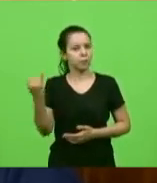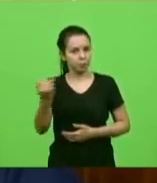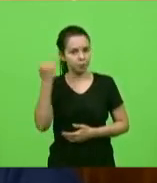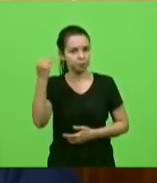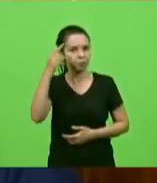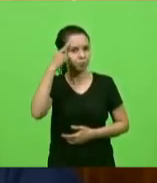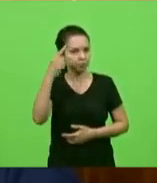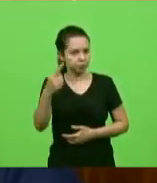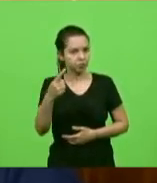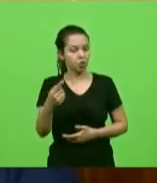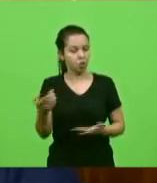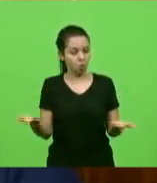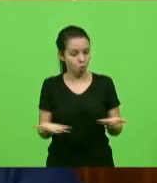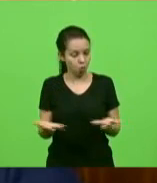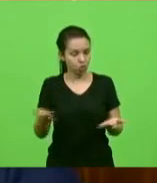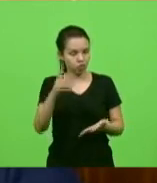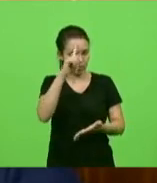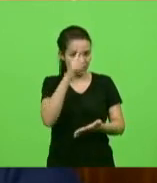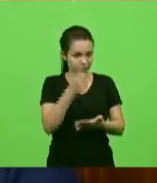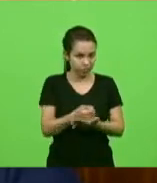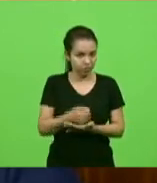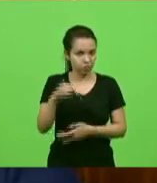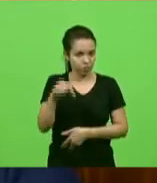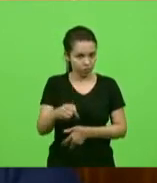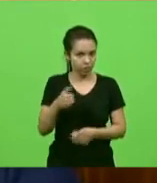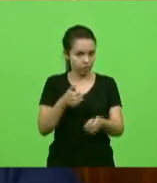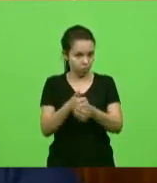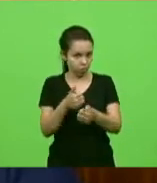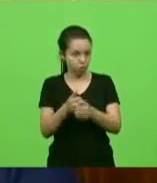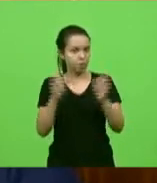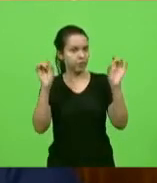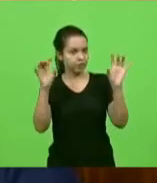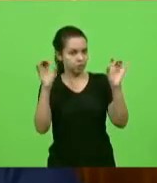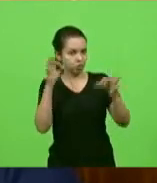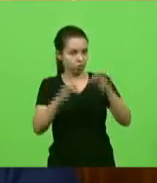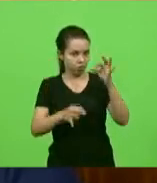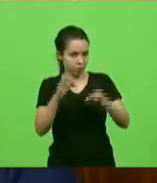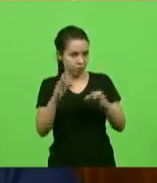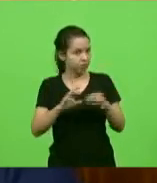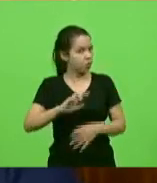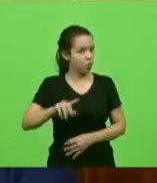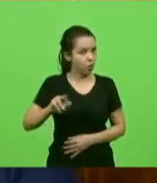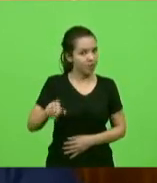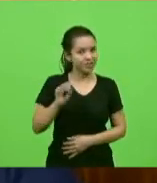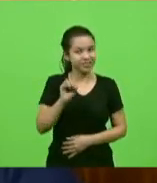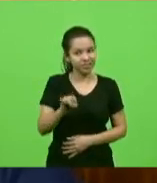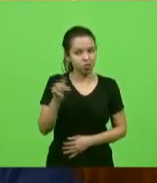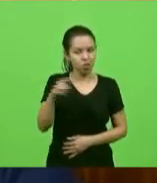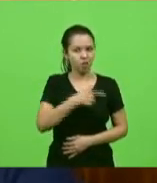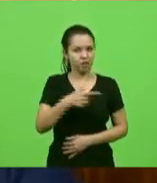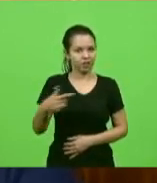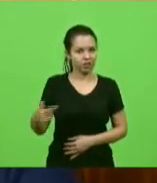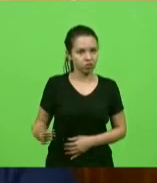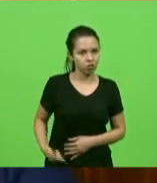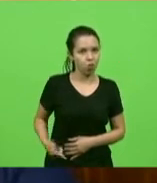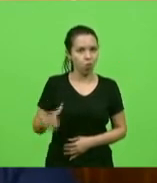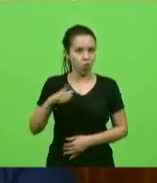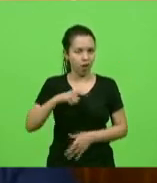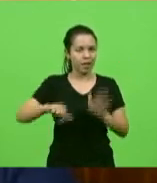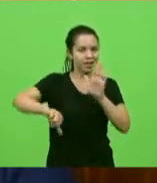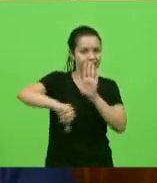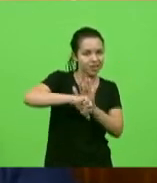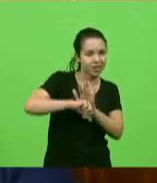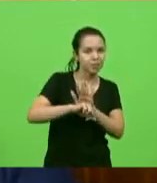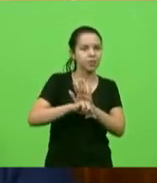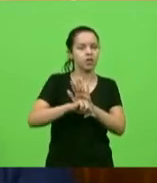está sendo decidido hoje nesse Tribunal Especial de Julgamento não é se o governador Carlos Moisés cometeu ou não crime